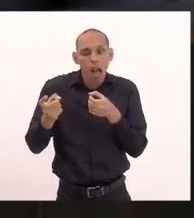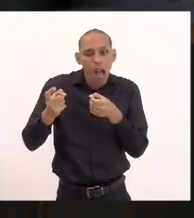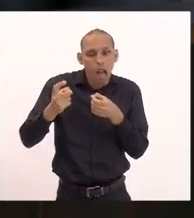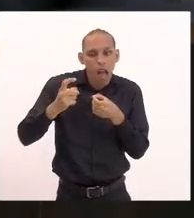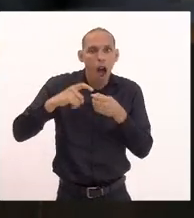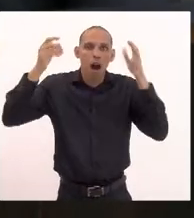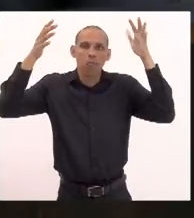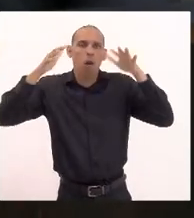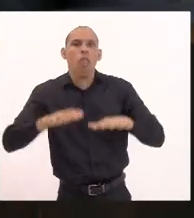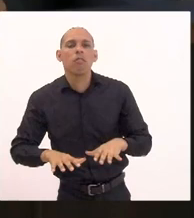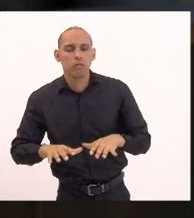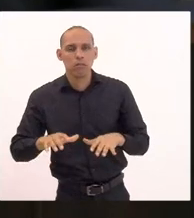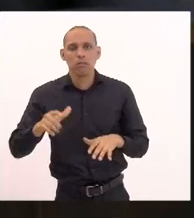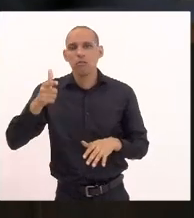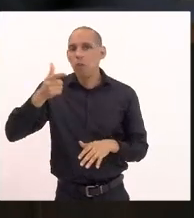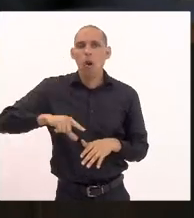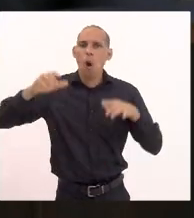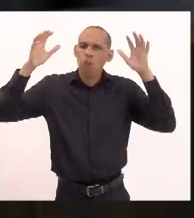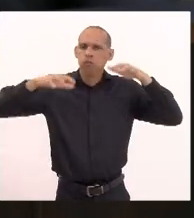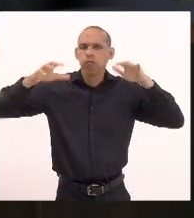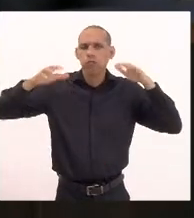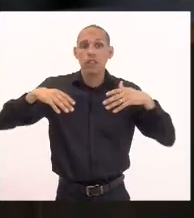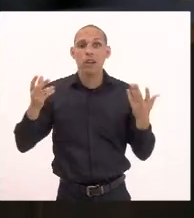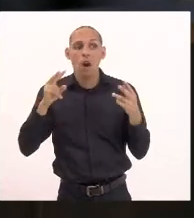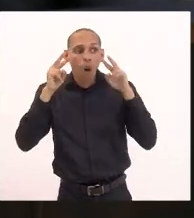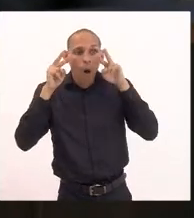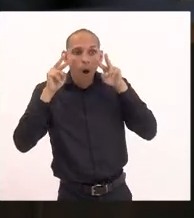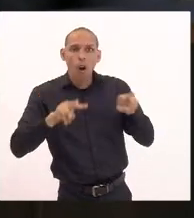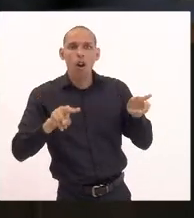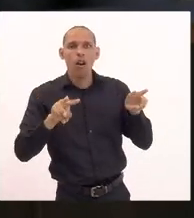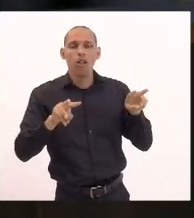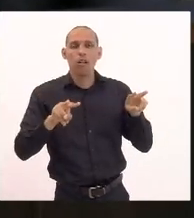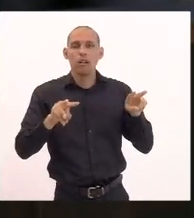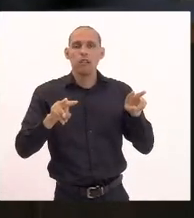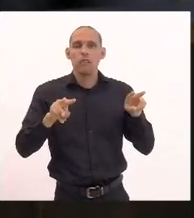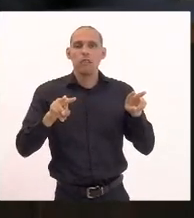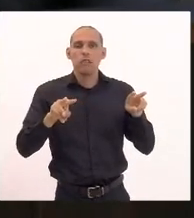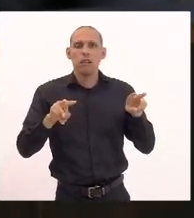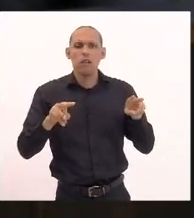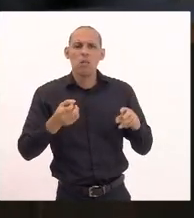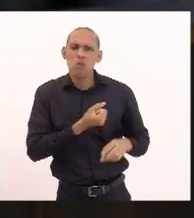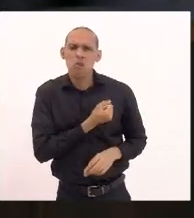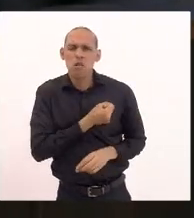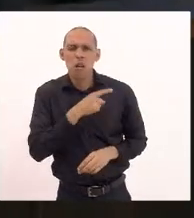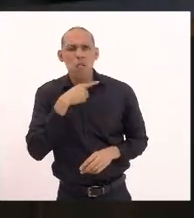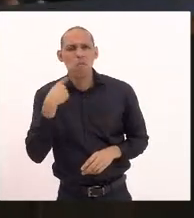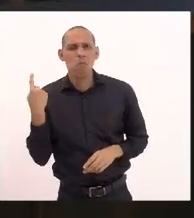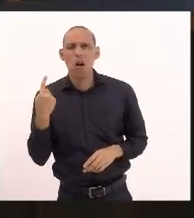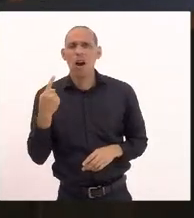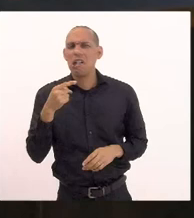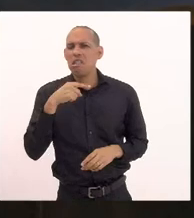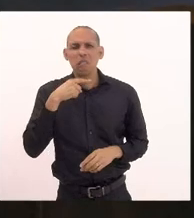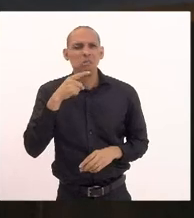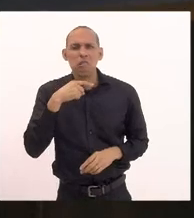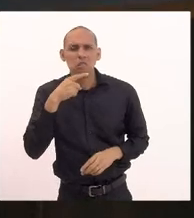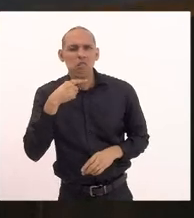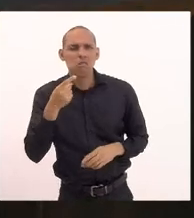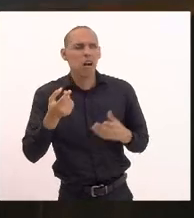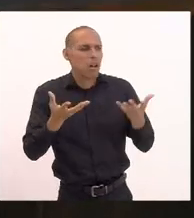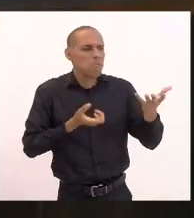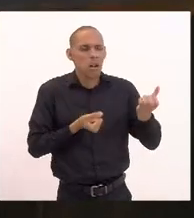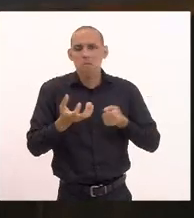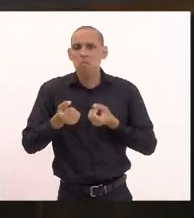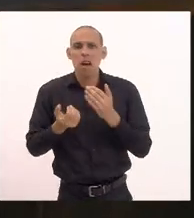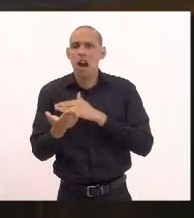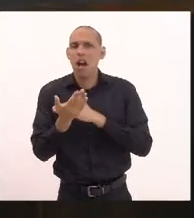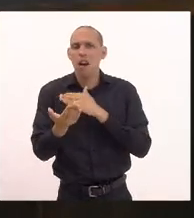tudo. Então, eu acho que deve ser olhado. Ninguém lá, se não tem esse número de mortes, consegue calamidade. Quem conhece dos decretos